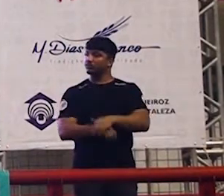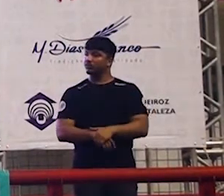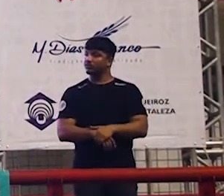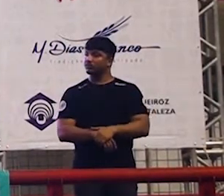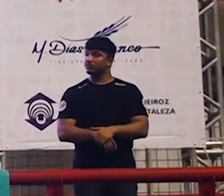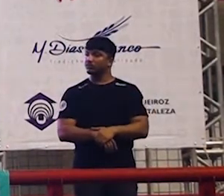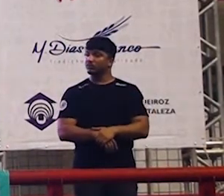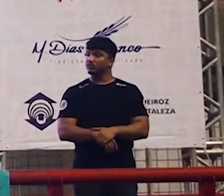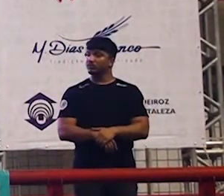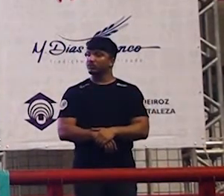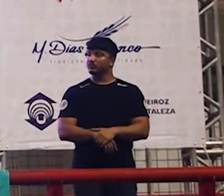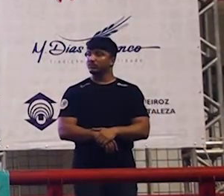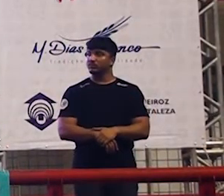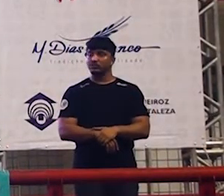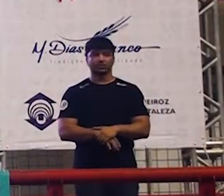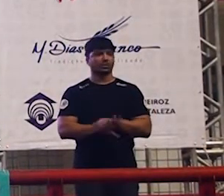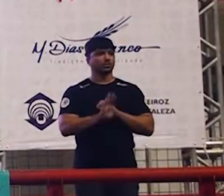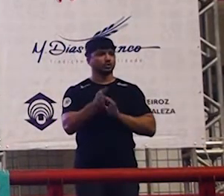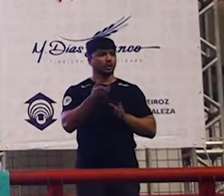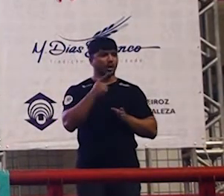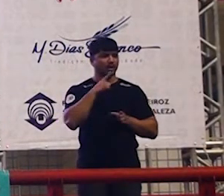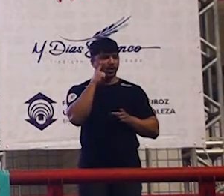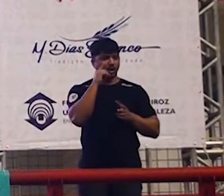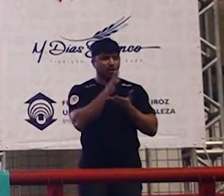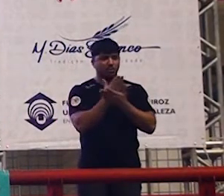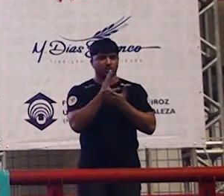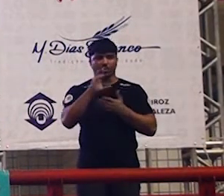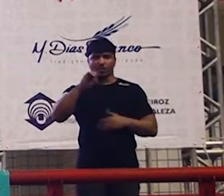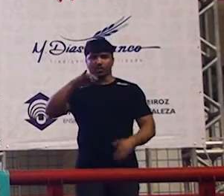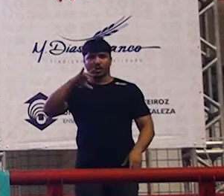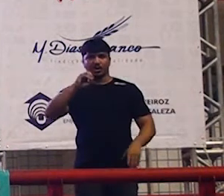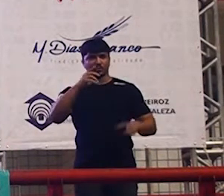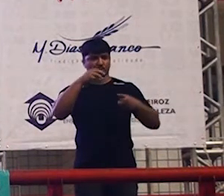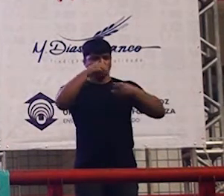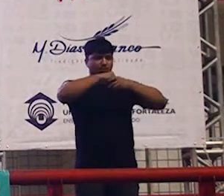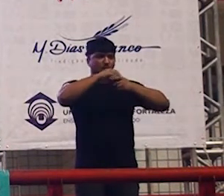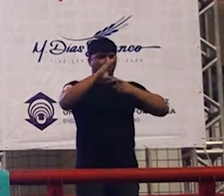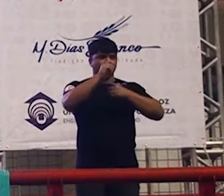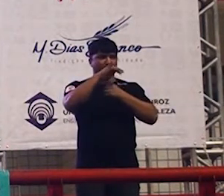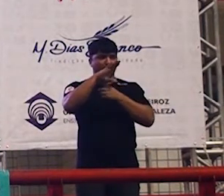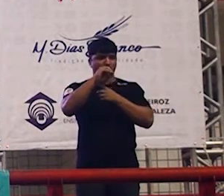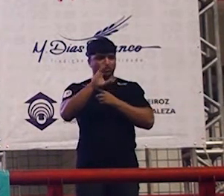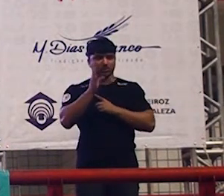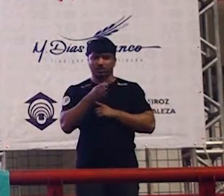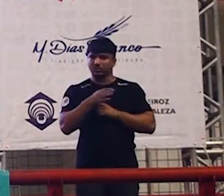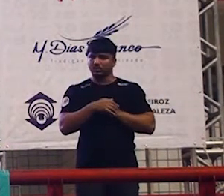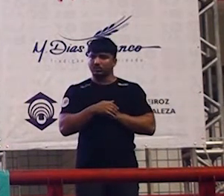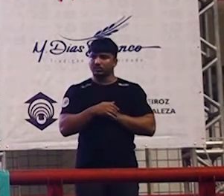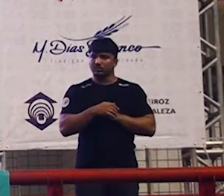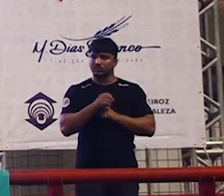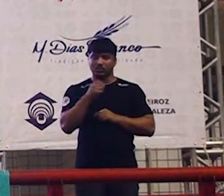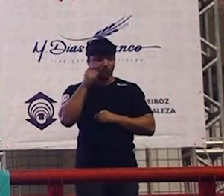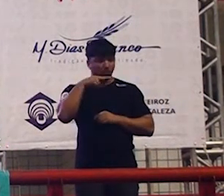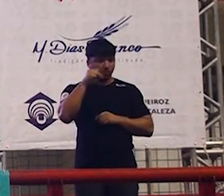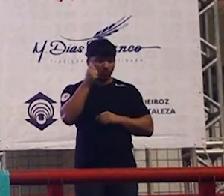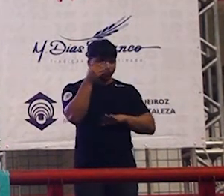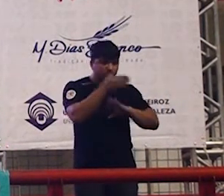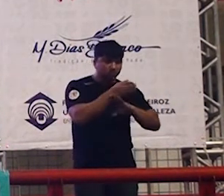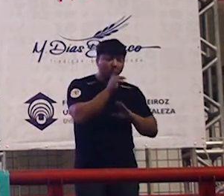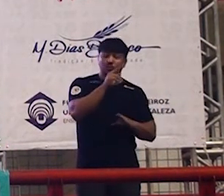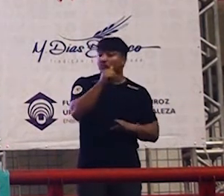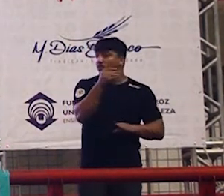já entrou na caixa de comentários de algum veículo de comunicação importante? Se você nunca entrou, não entra.